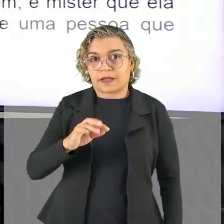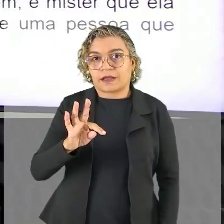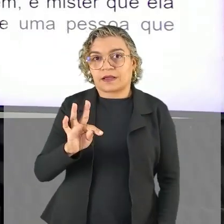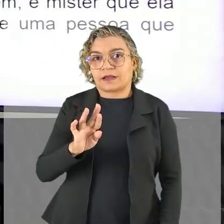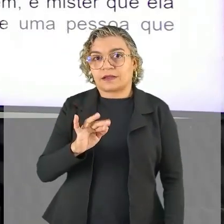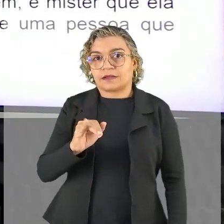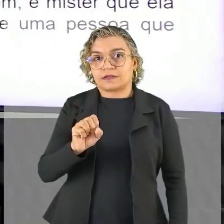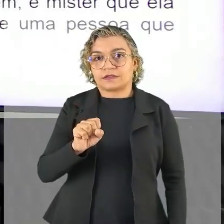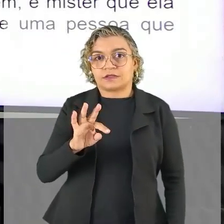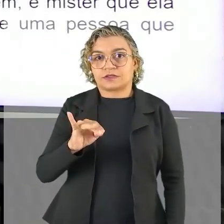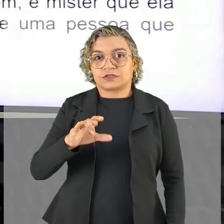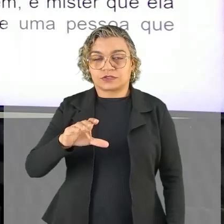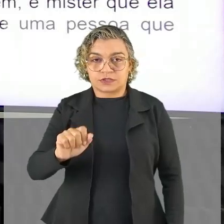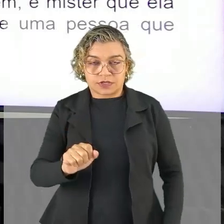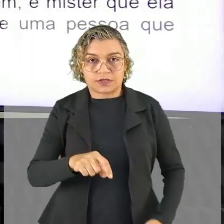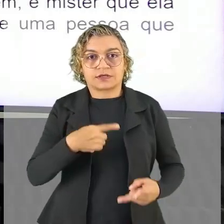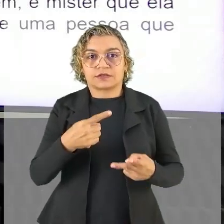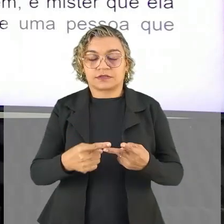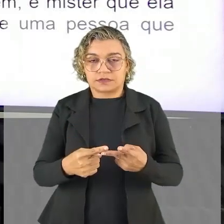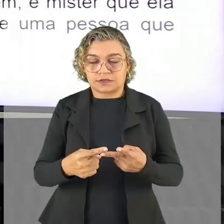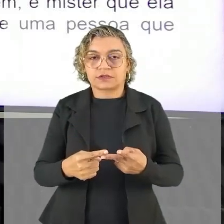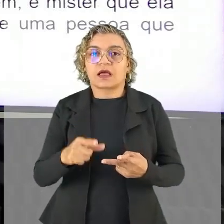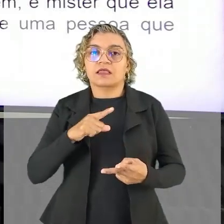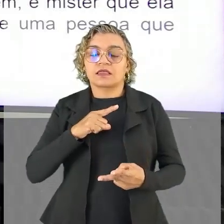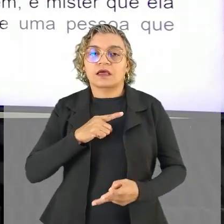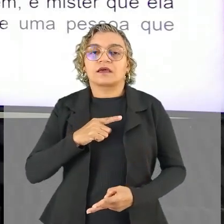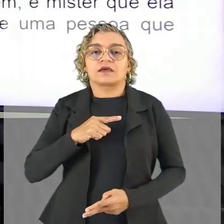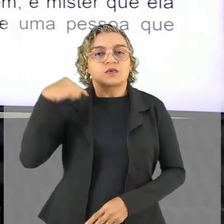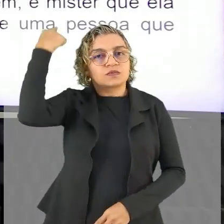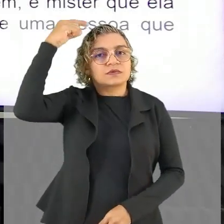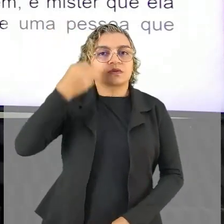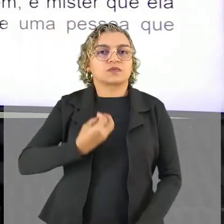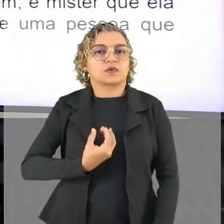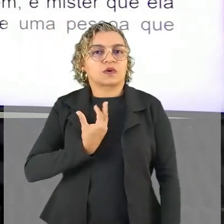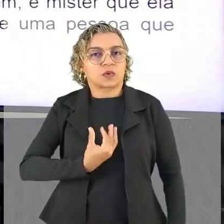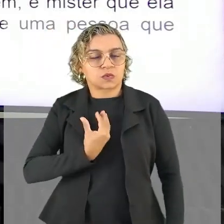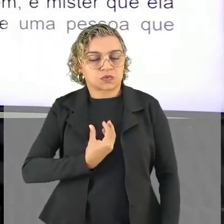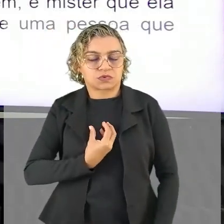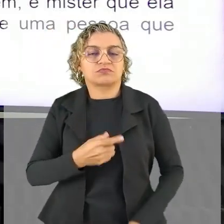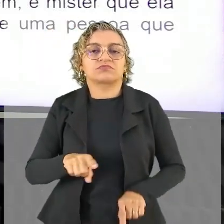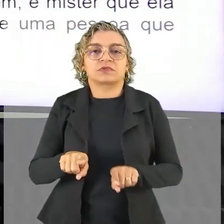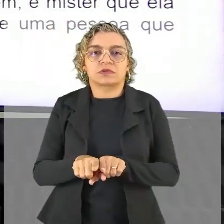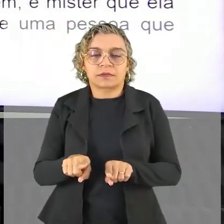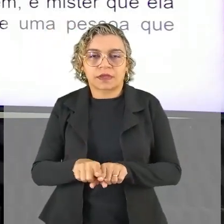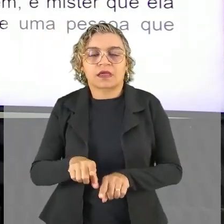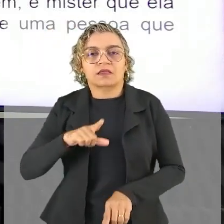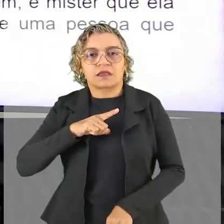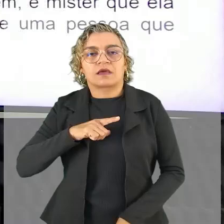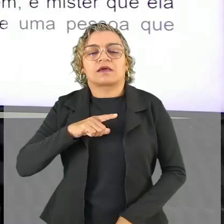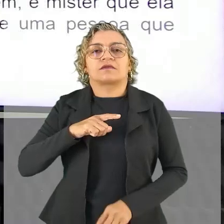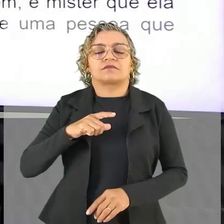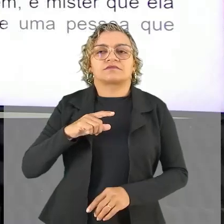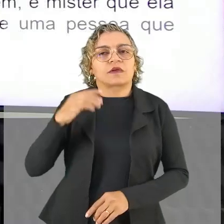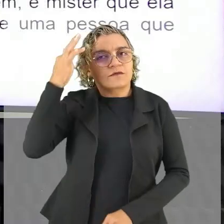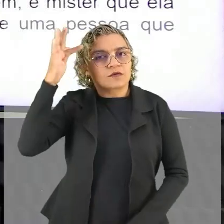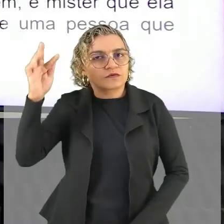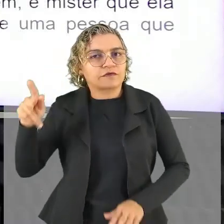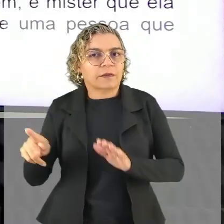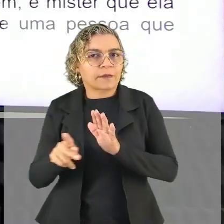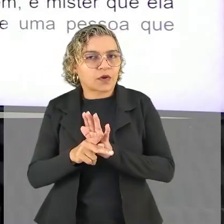ser ali defendida por Santo Agostinho, onde ele vai ser influenciado pela filosofia do Platão, pela